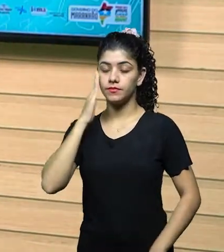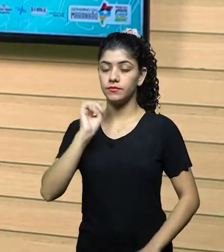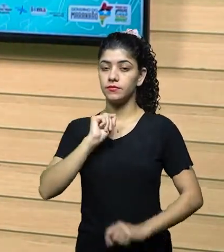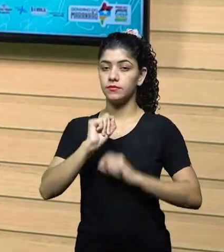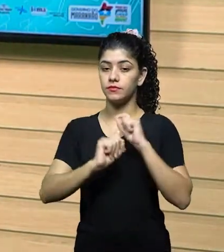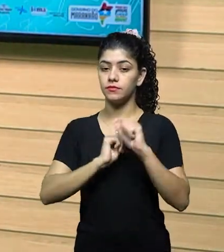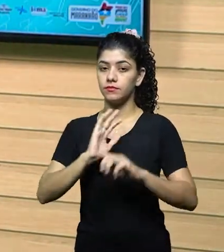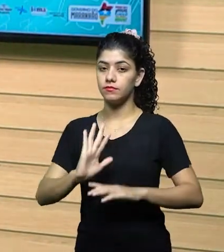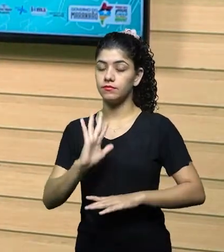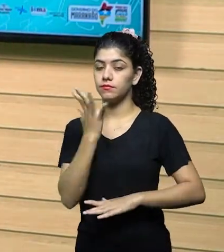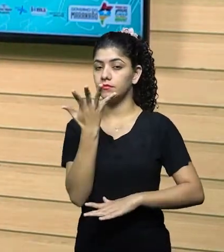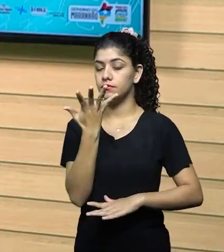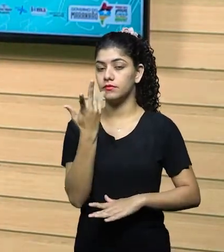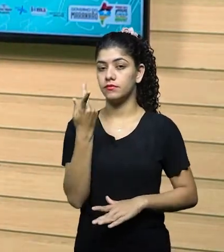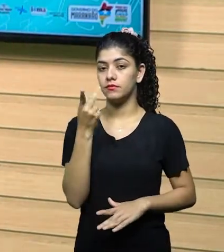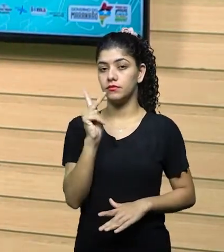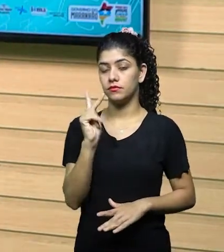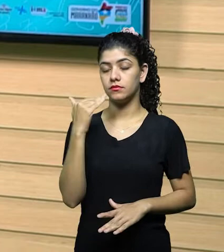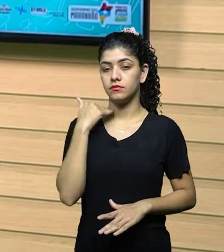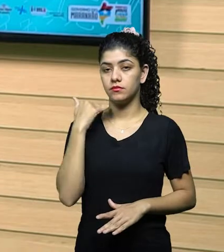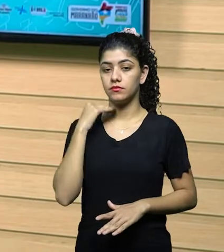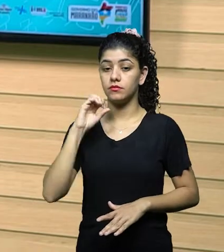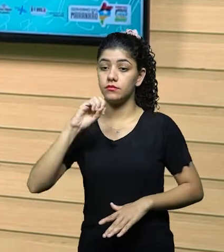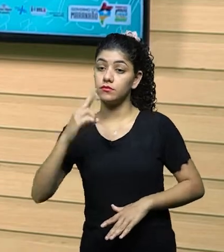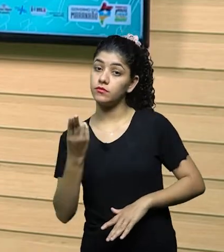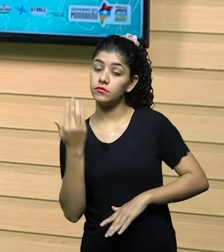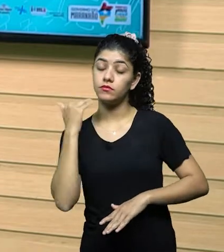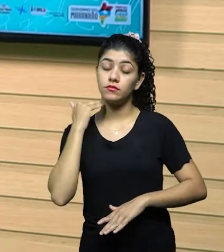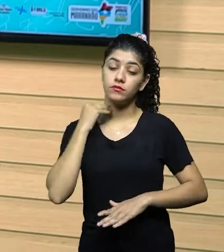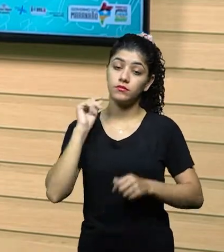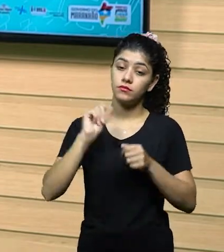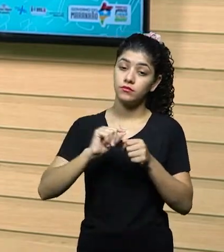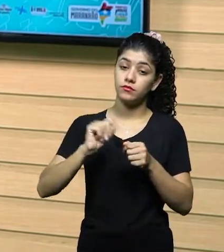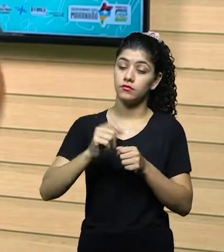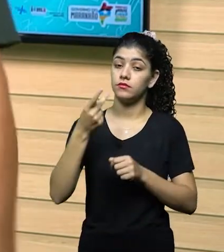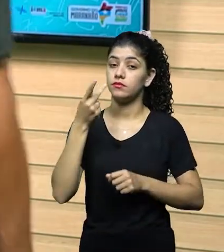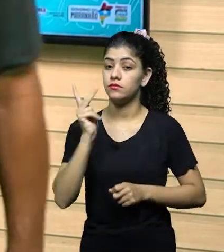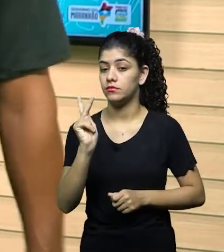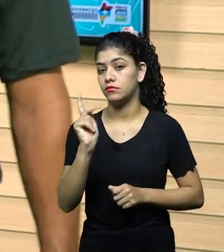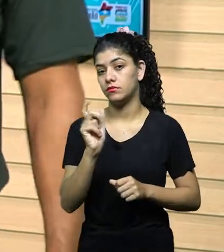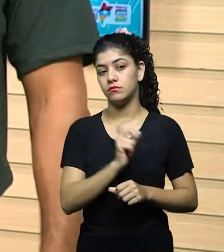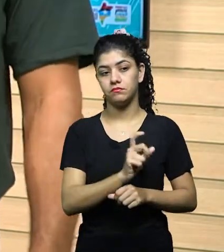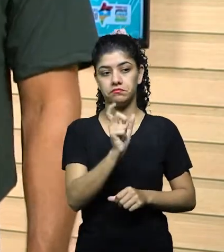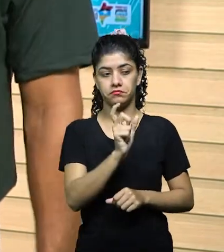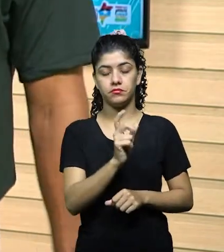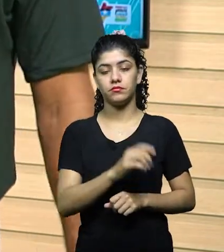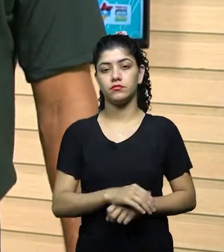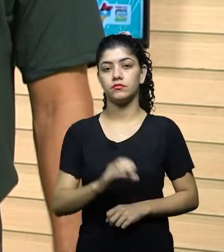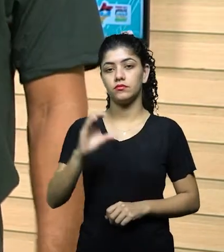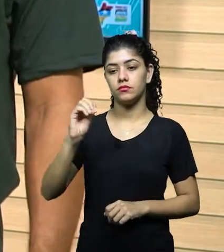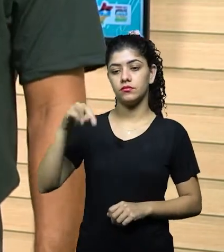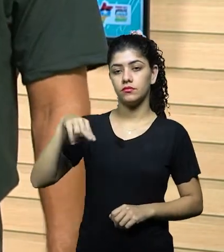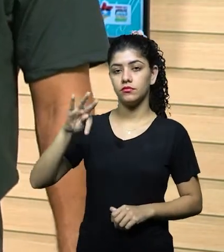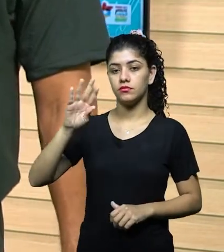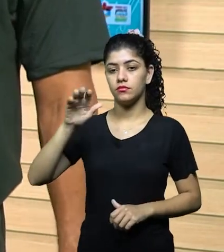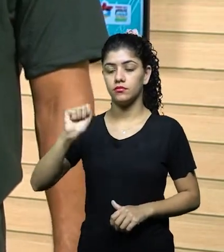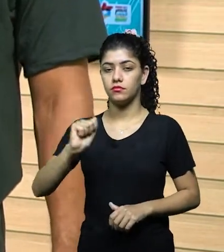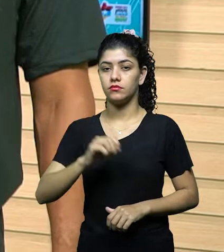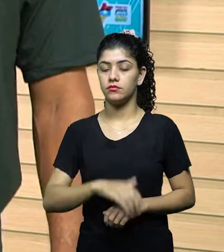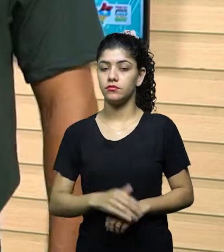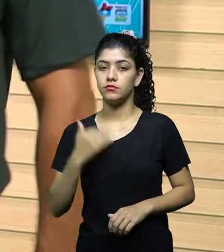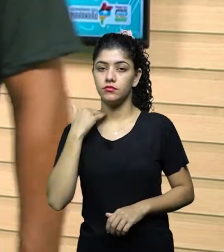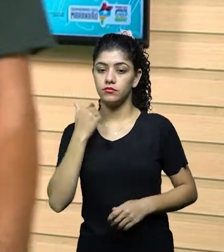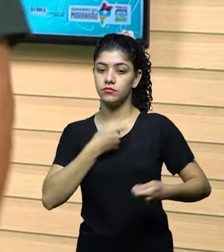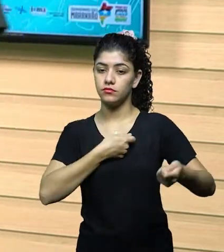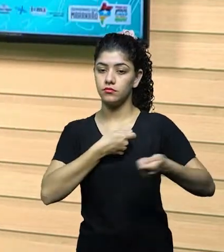aconteceu na sua conta, ou aquilo que o banco está fazendo na sua conta, certo? É o